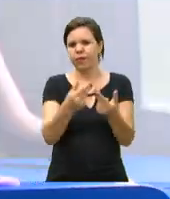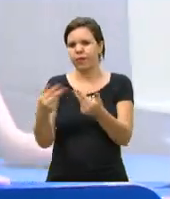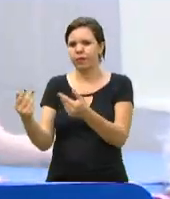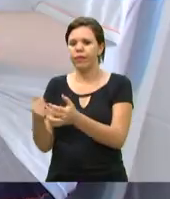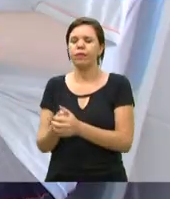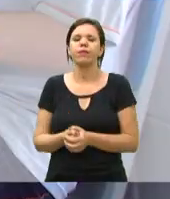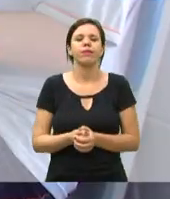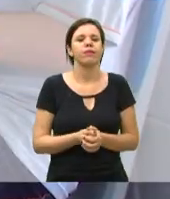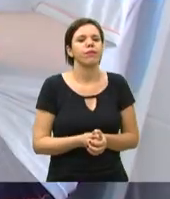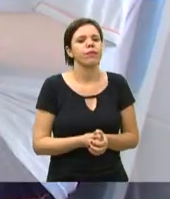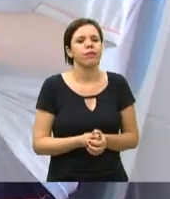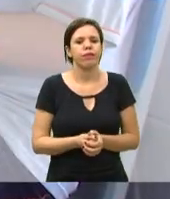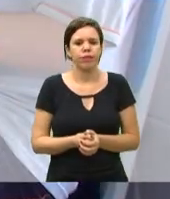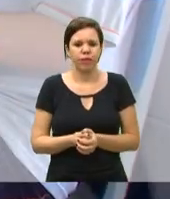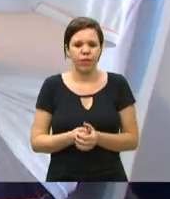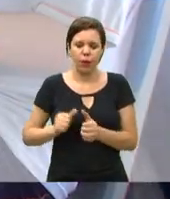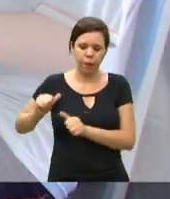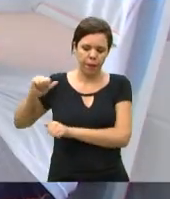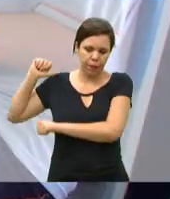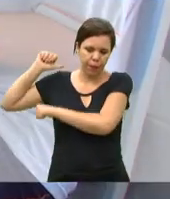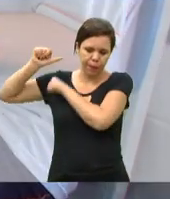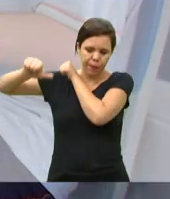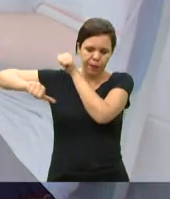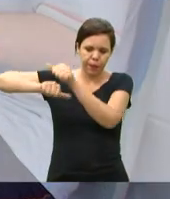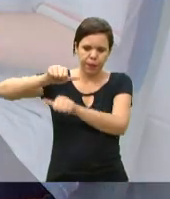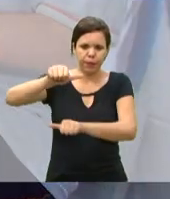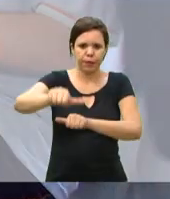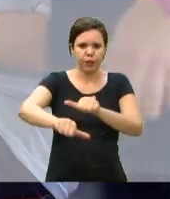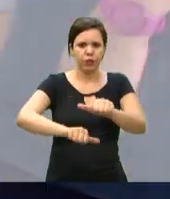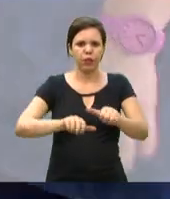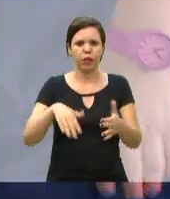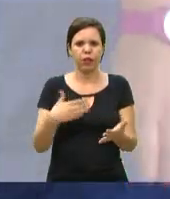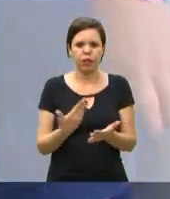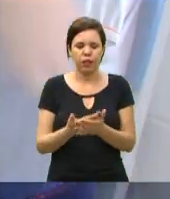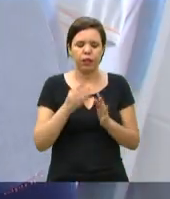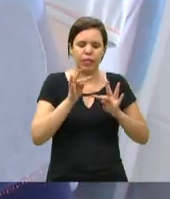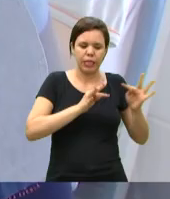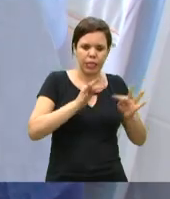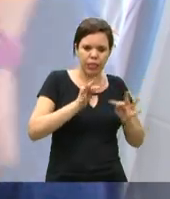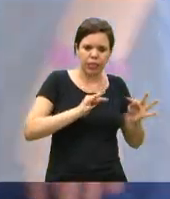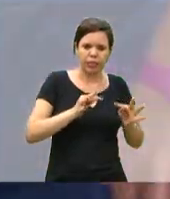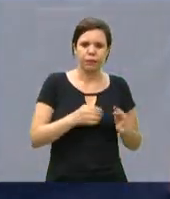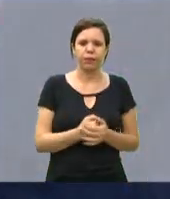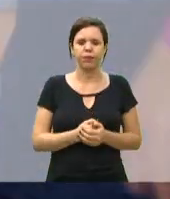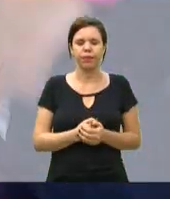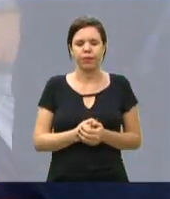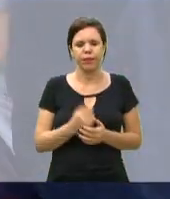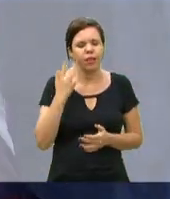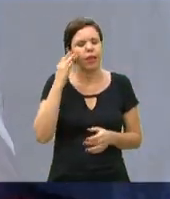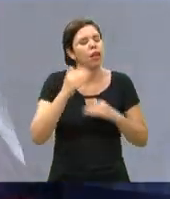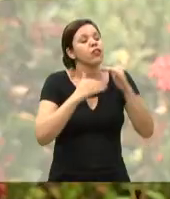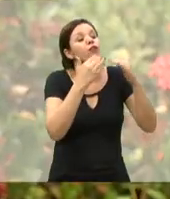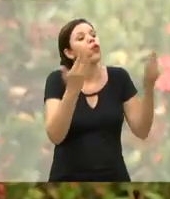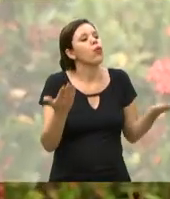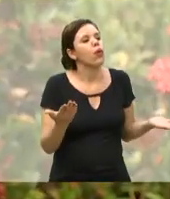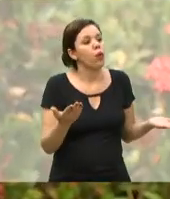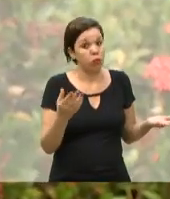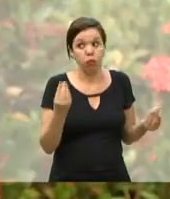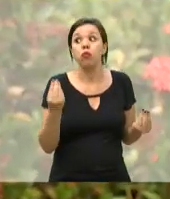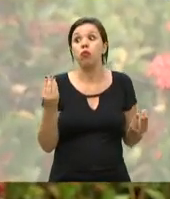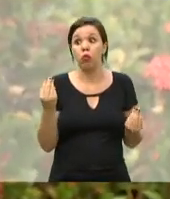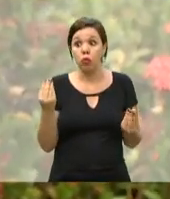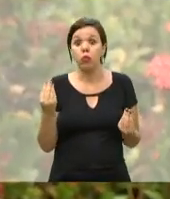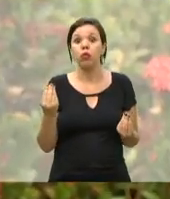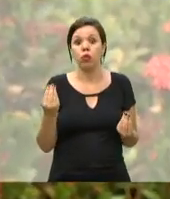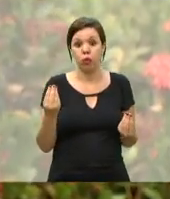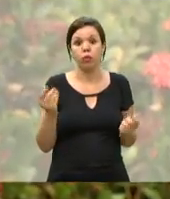coisas se modificaram, até em tratamento. Evoluiu? Muito.